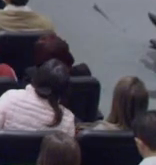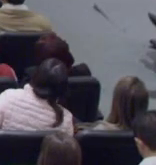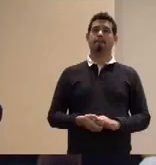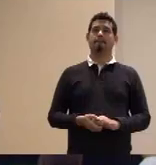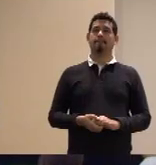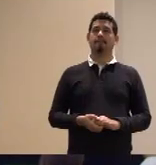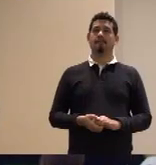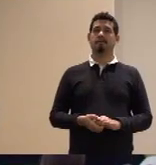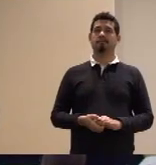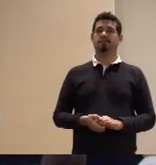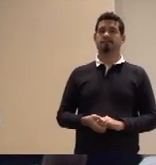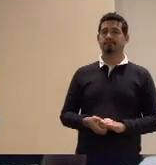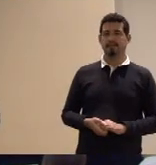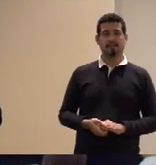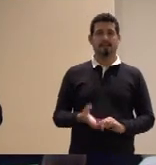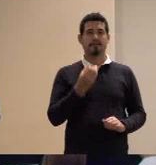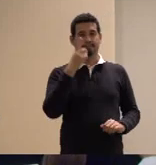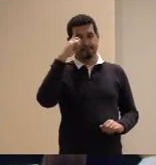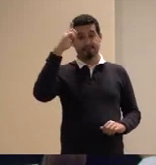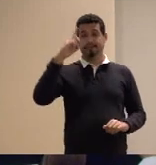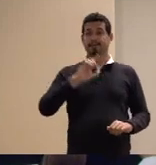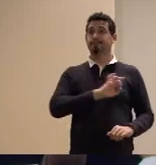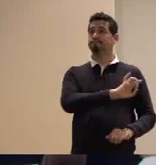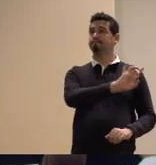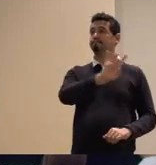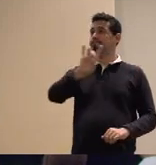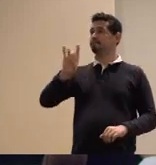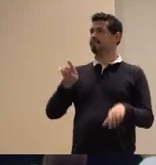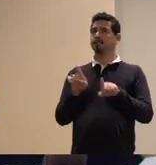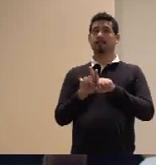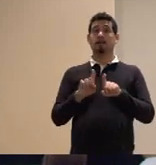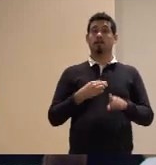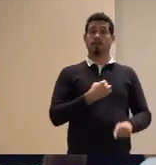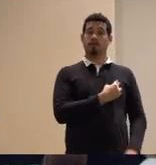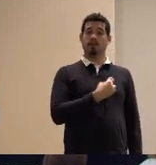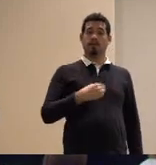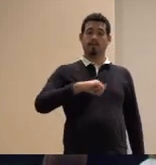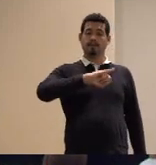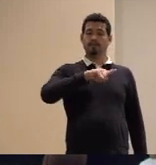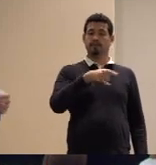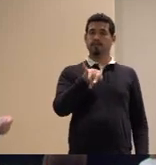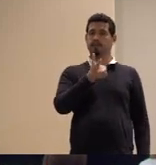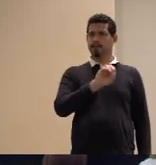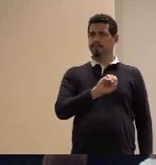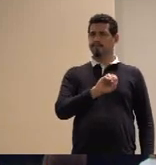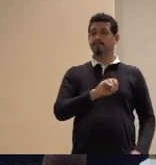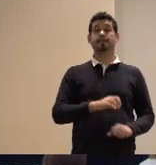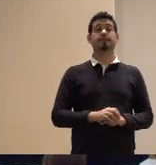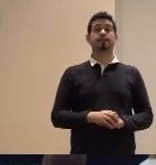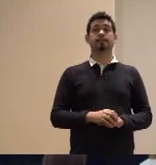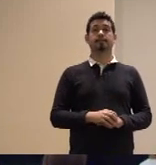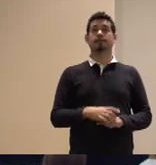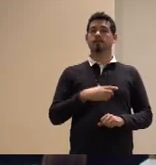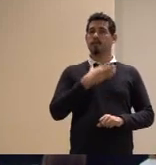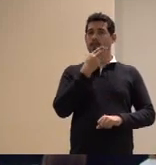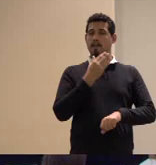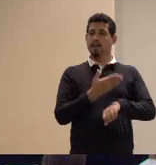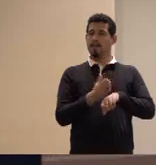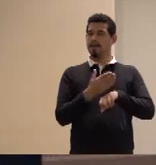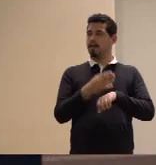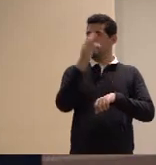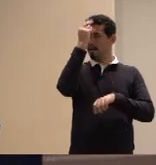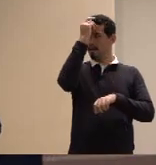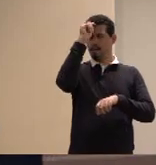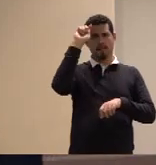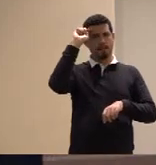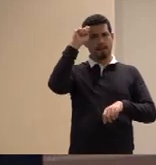Bom, bom dia a todas e todos. Eu sou João, promotor de justiça, sou um homem branco, cabelos